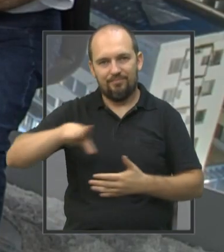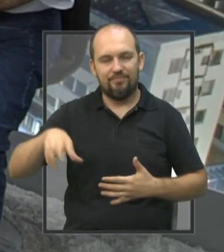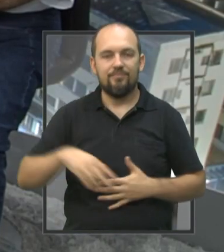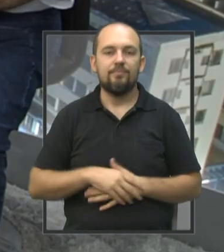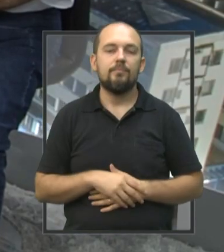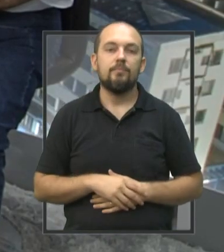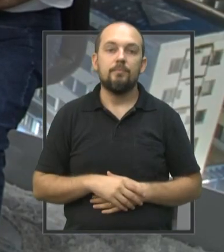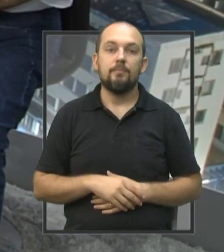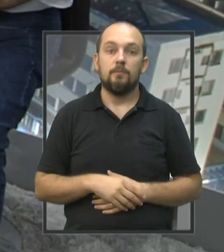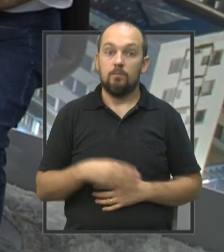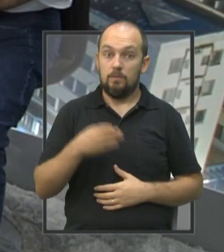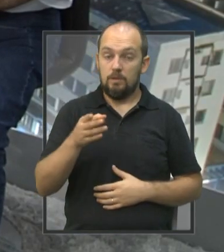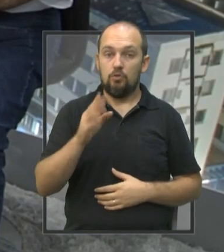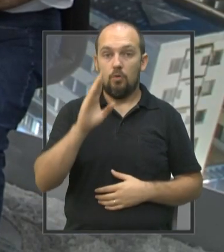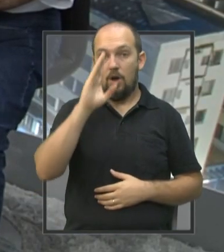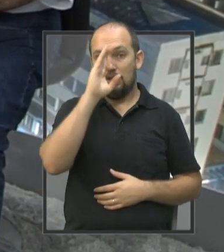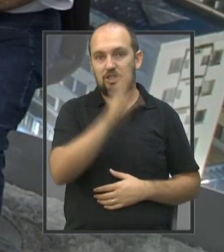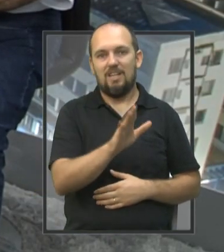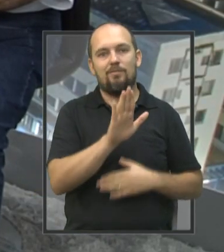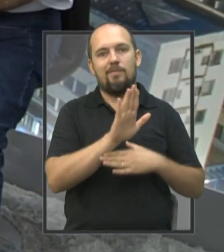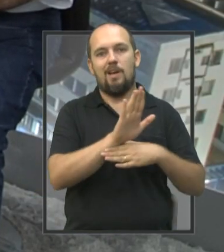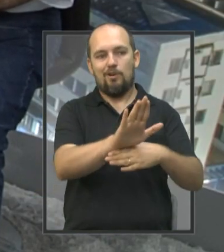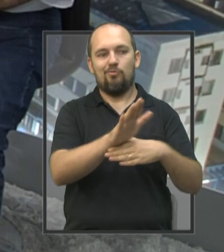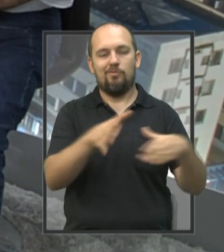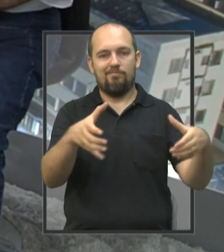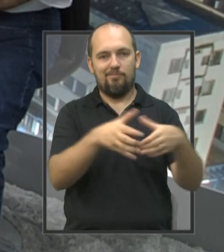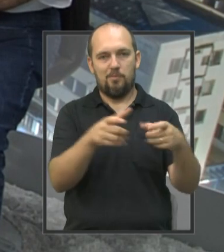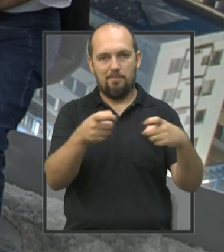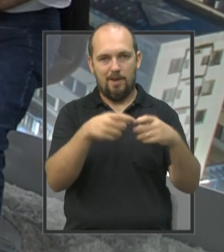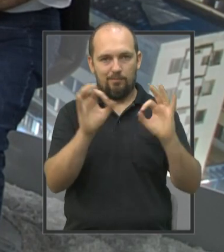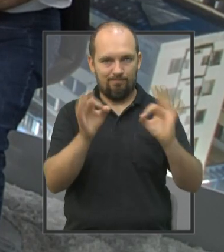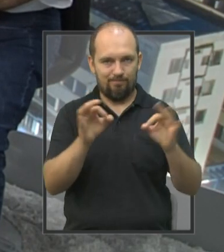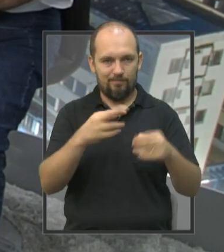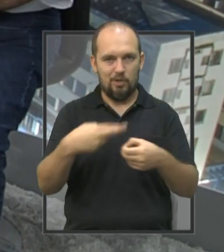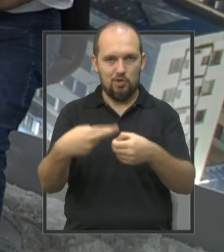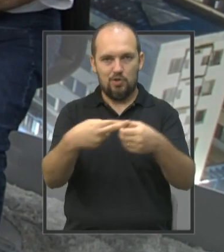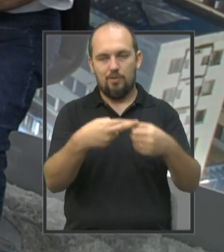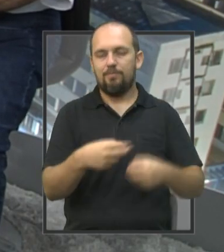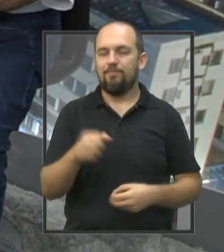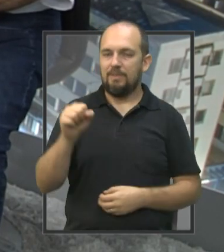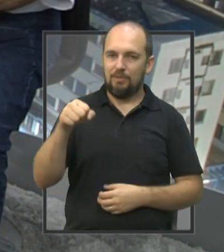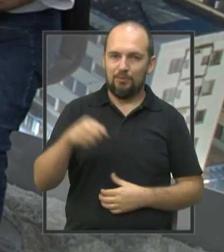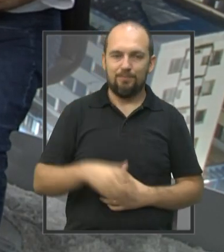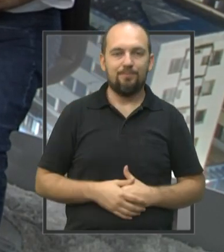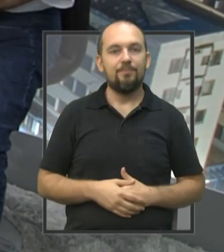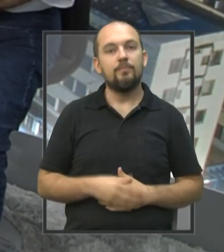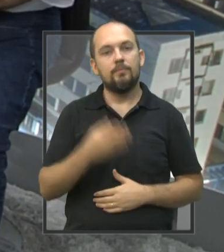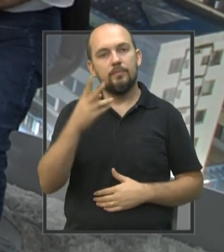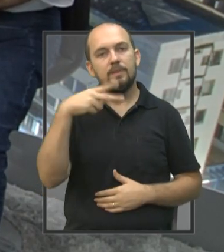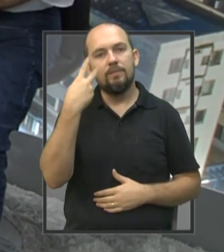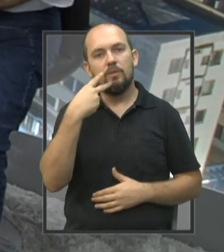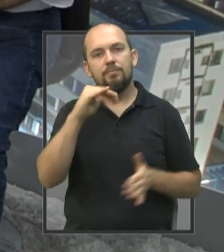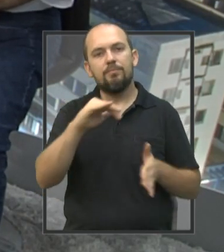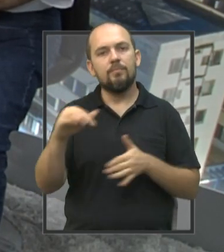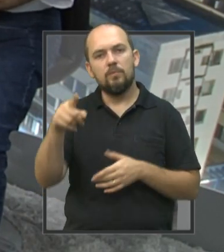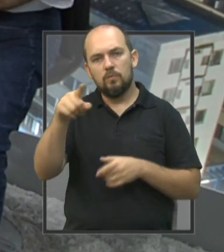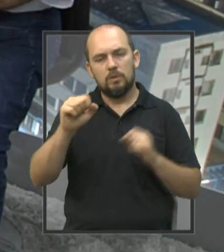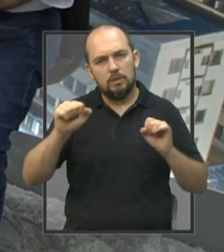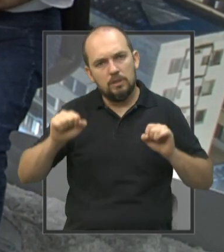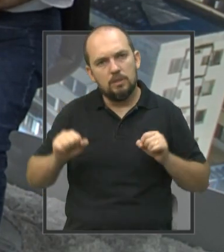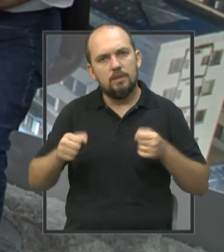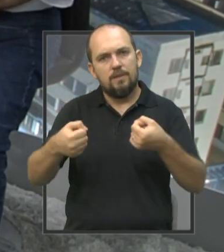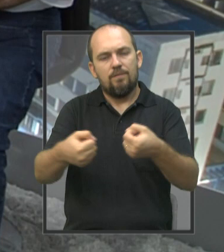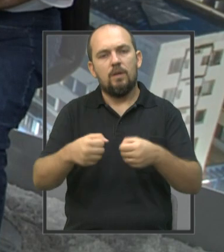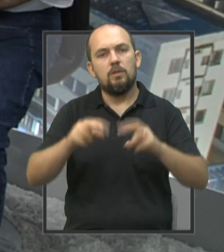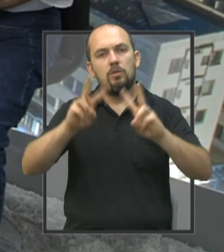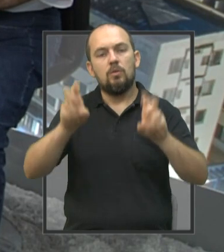forma direta para a classe médica aqui da nossa região. Vereador, o senhor é um dos defensores da ampliação do horário